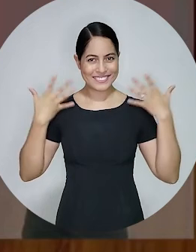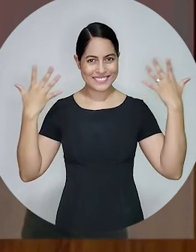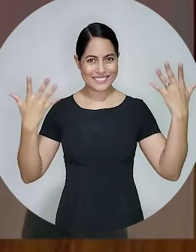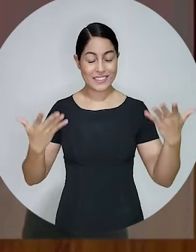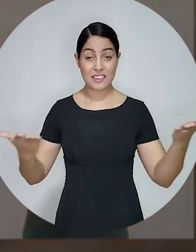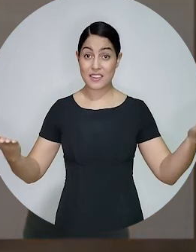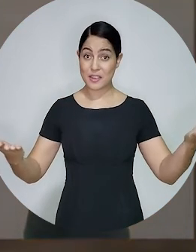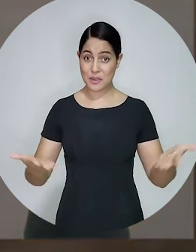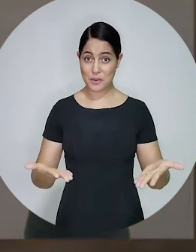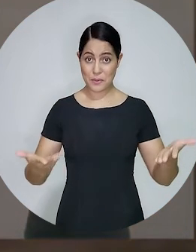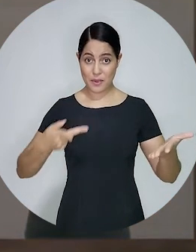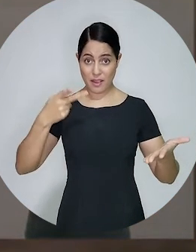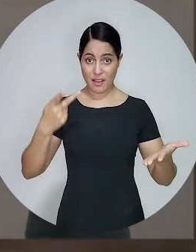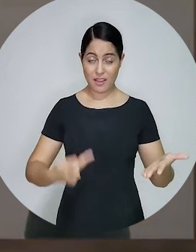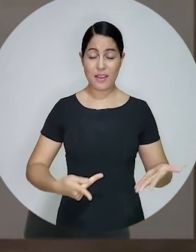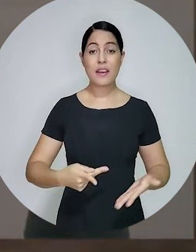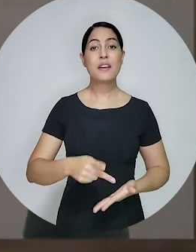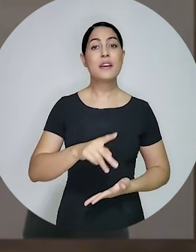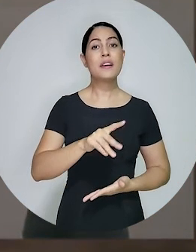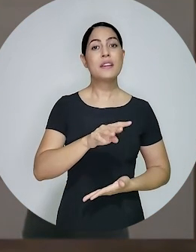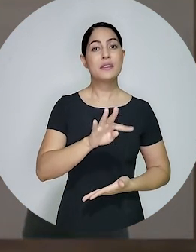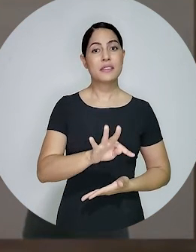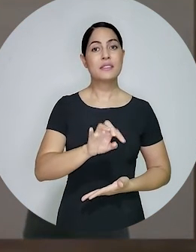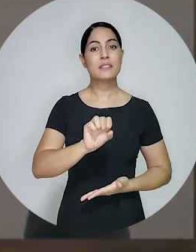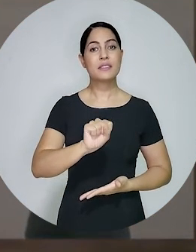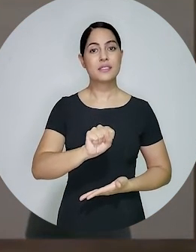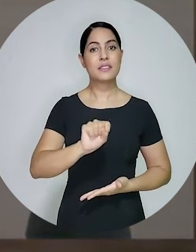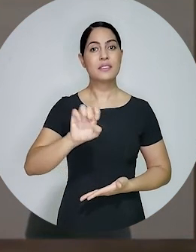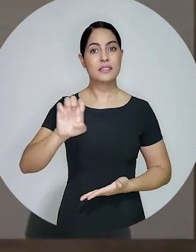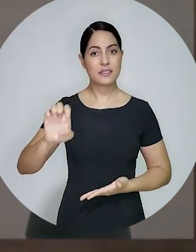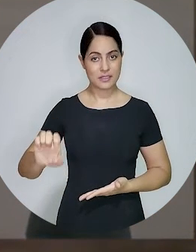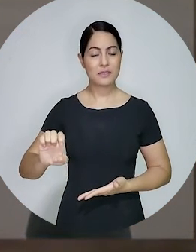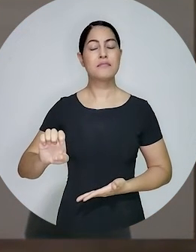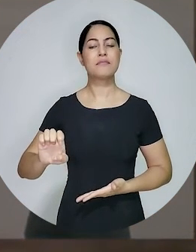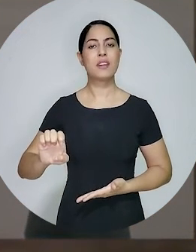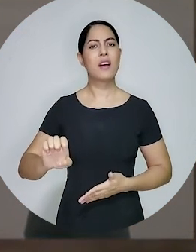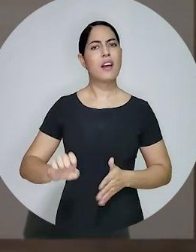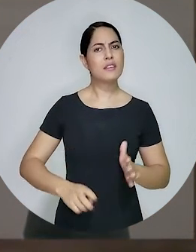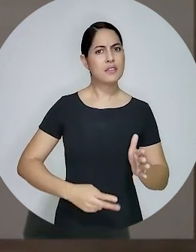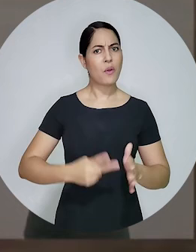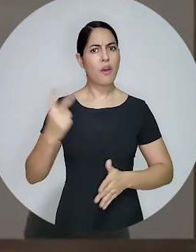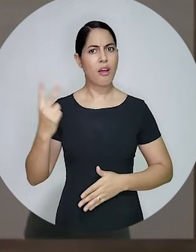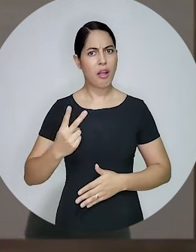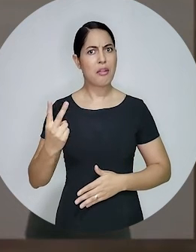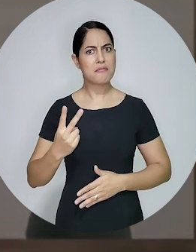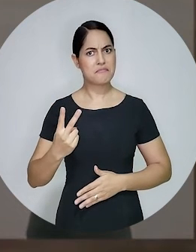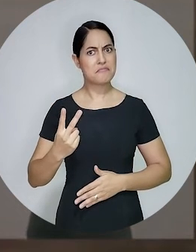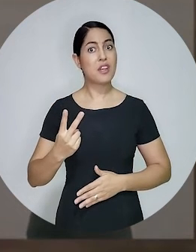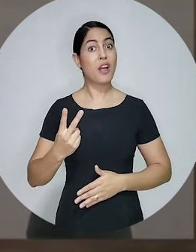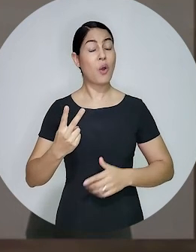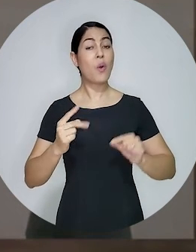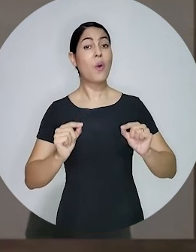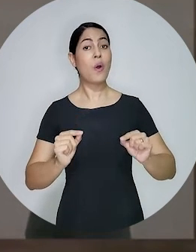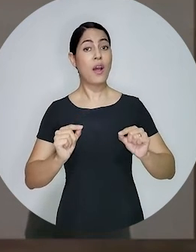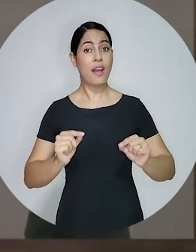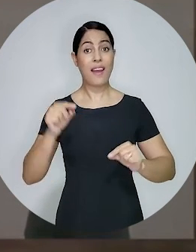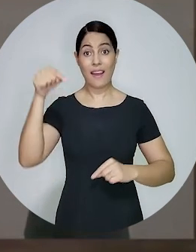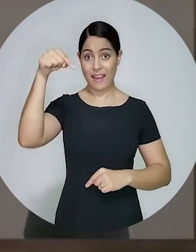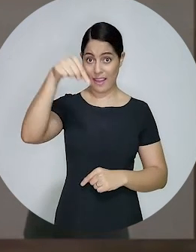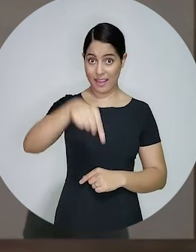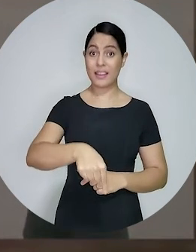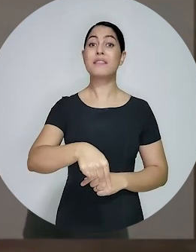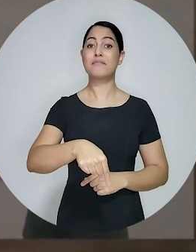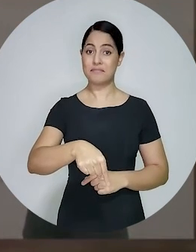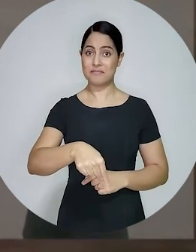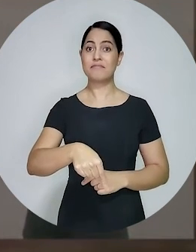pois recebemos na bancada deste Tribunal Superior Eleitoral, pela segunda vez,